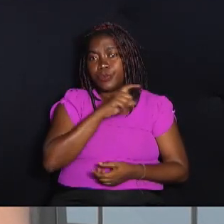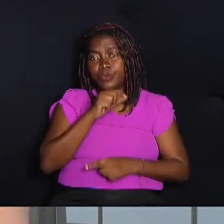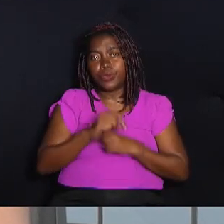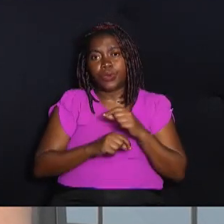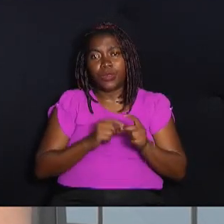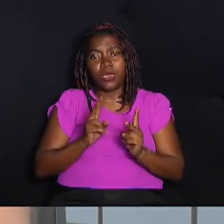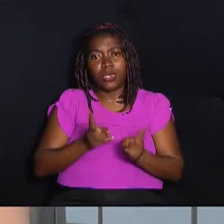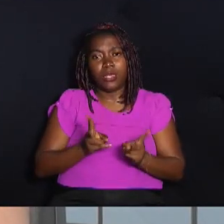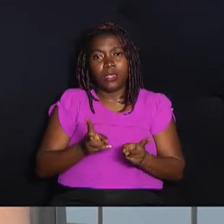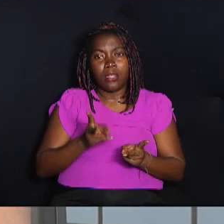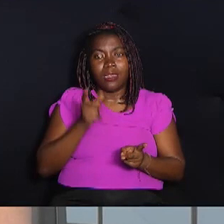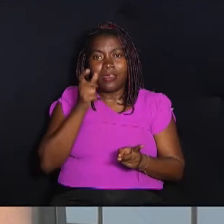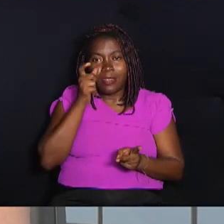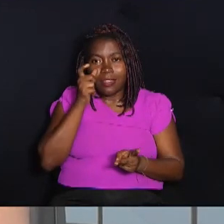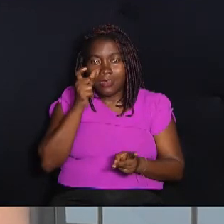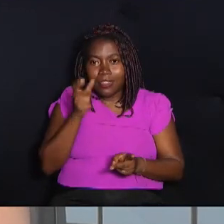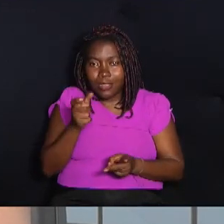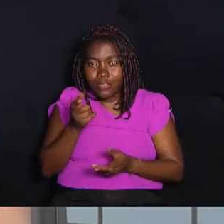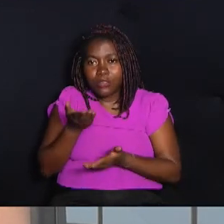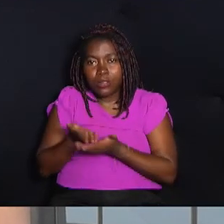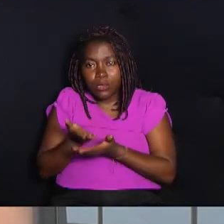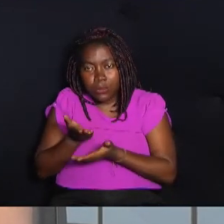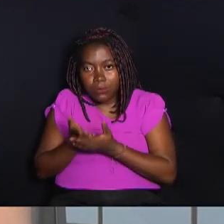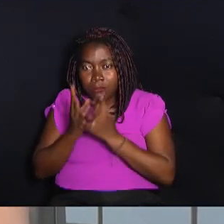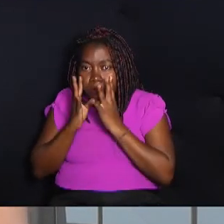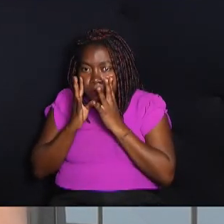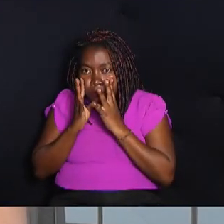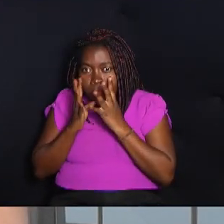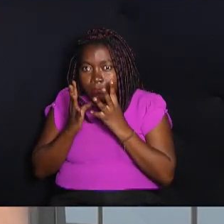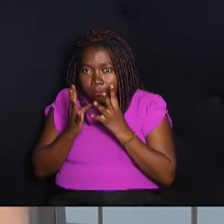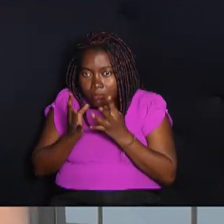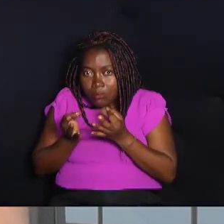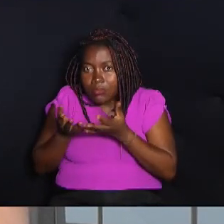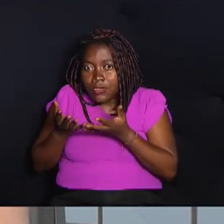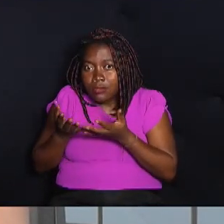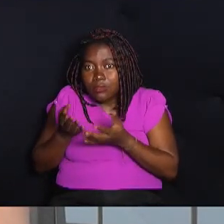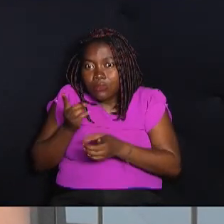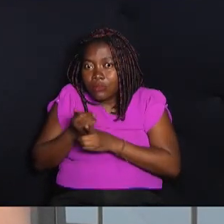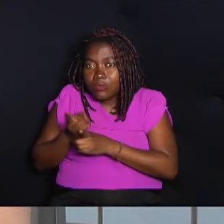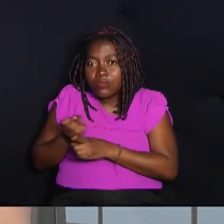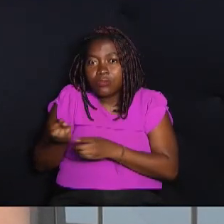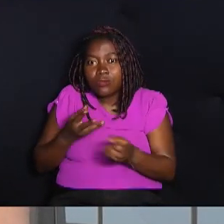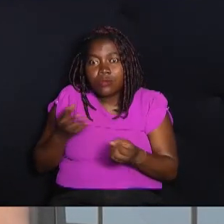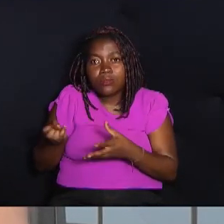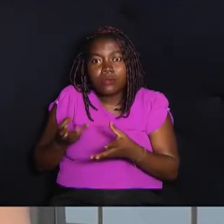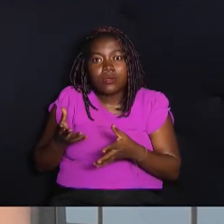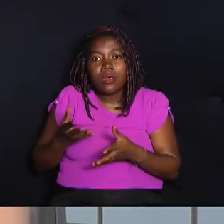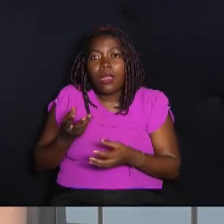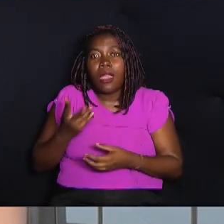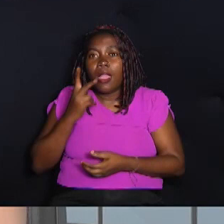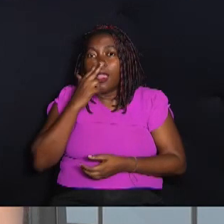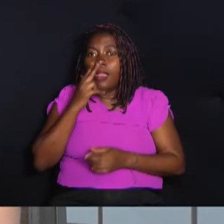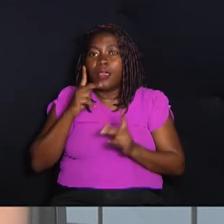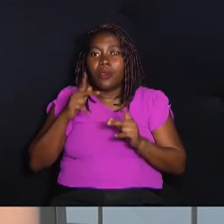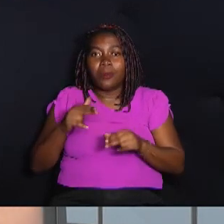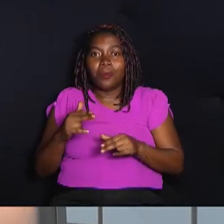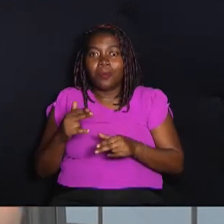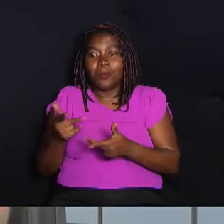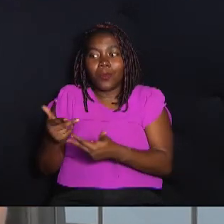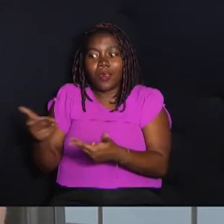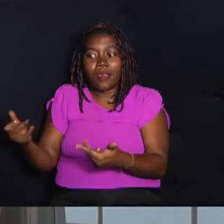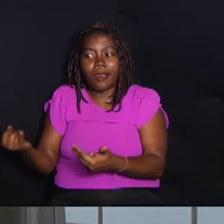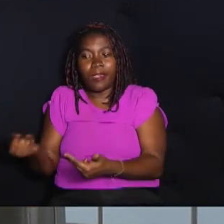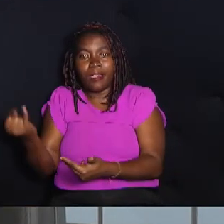manter o interesse para estudos, para descobrir outras coisas. Então, é como se o importante